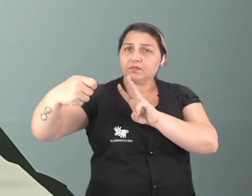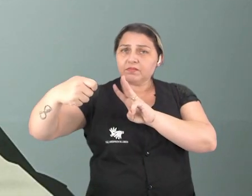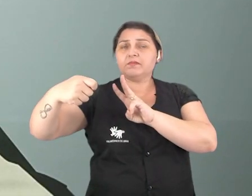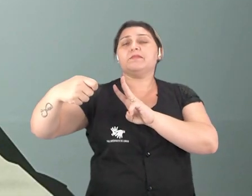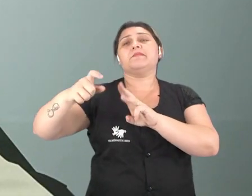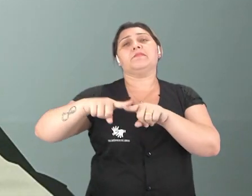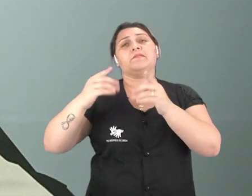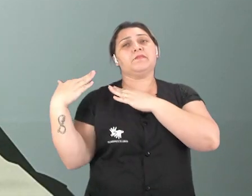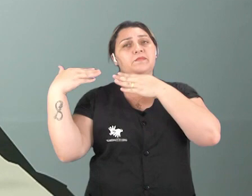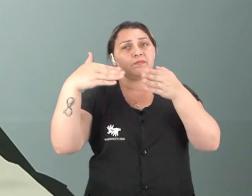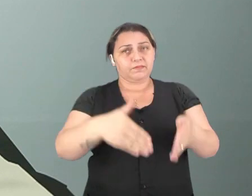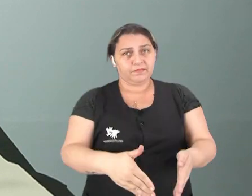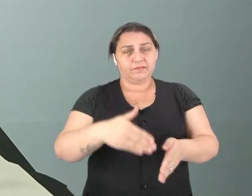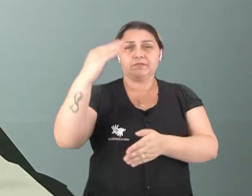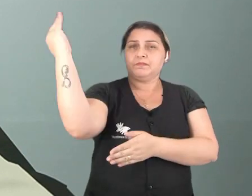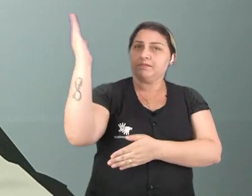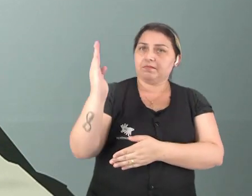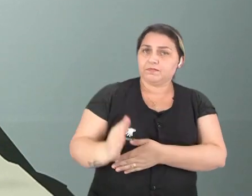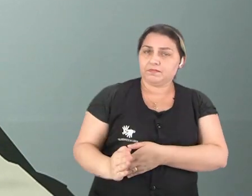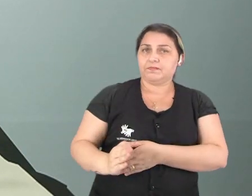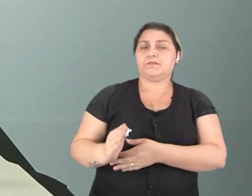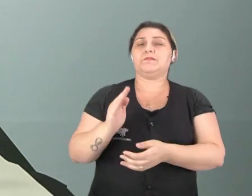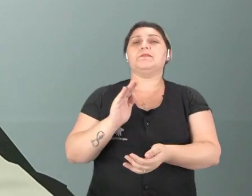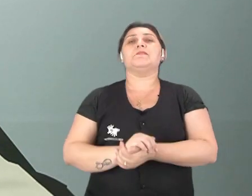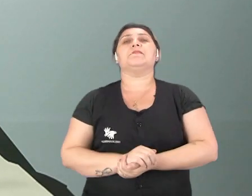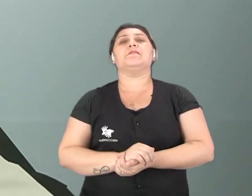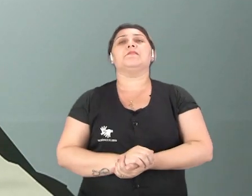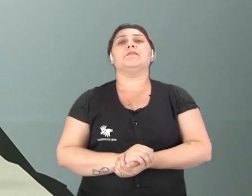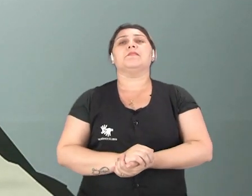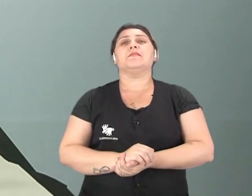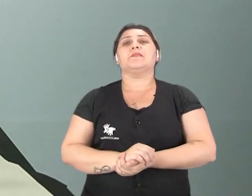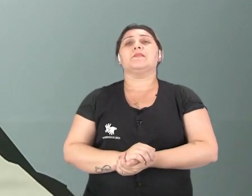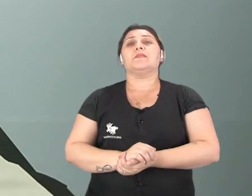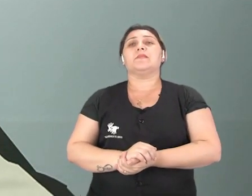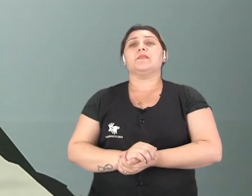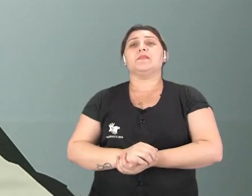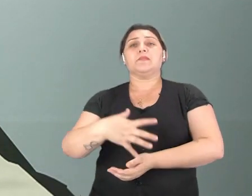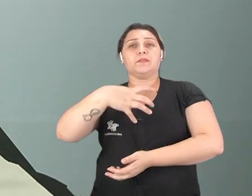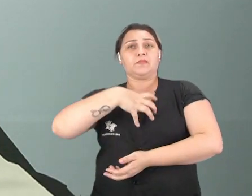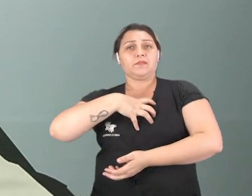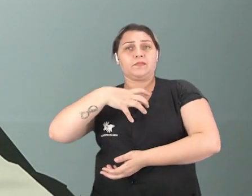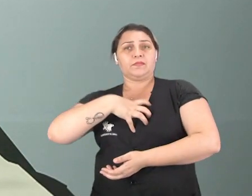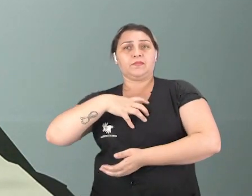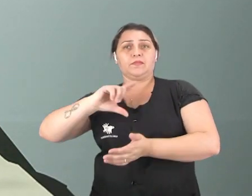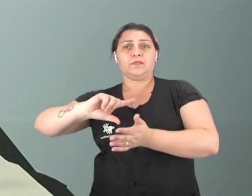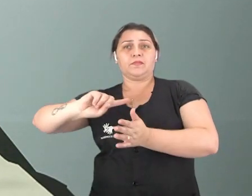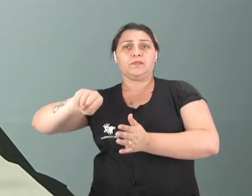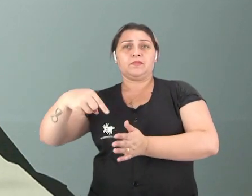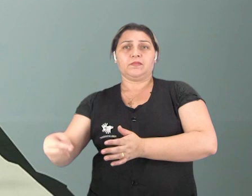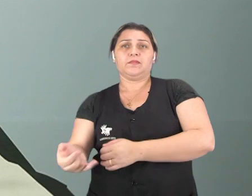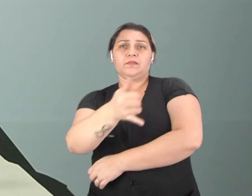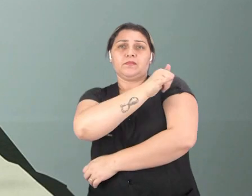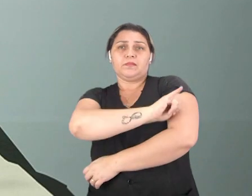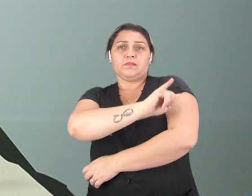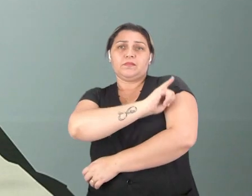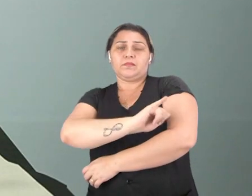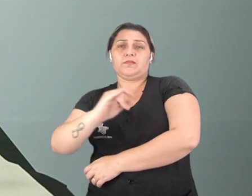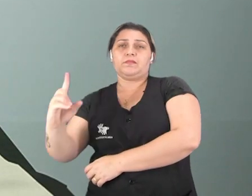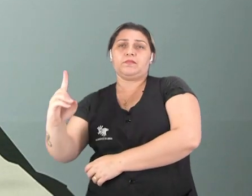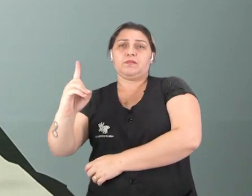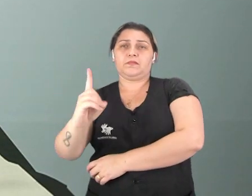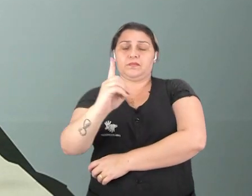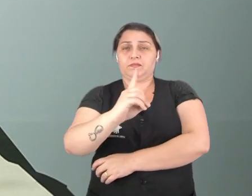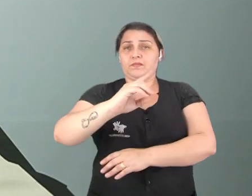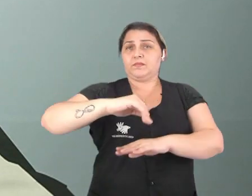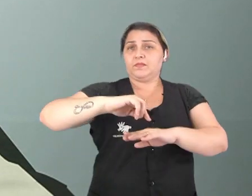mas então eles chegaram aqui, passaram um pouquinho lá em Salvador e depois vieram para o Rio de Janeiro. Tá?